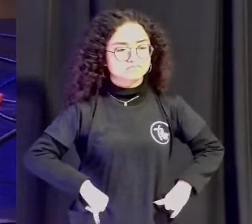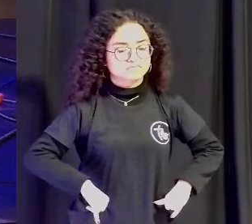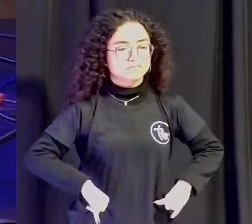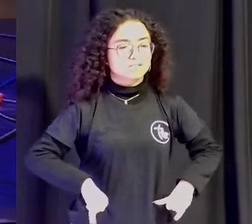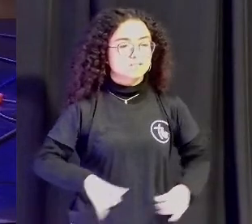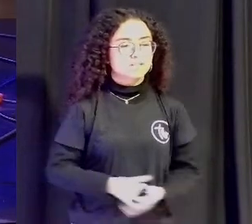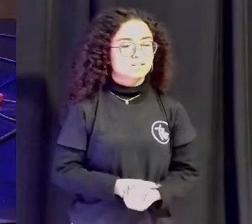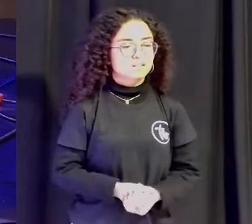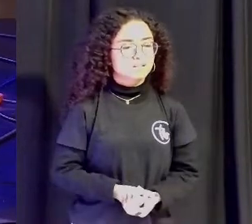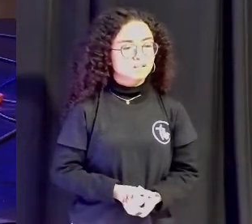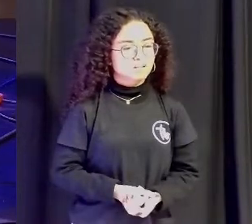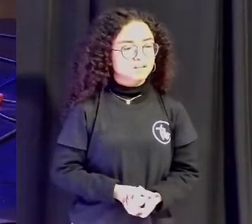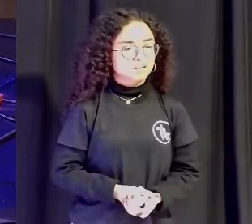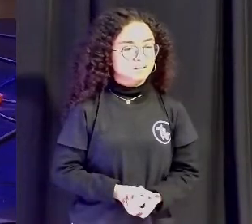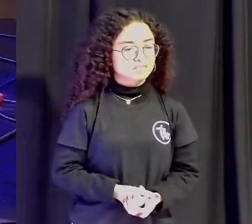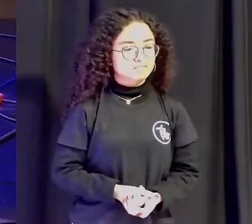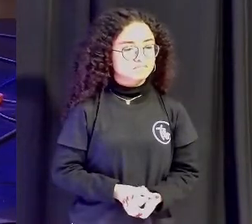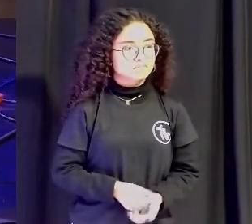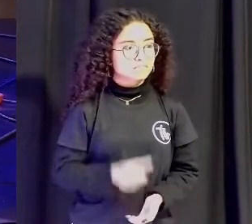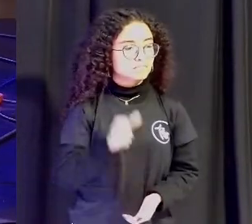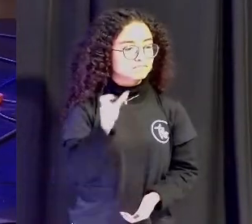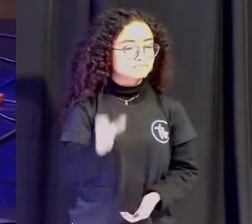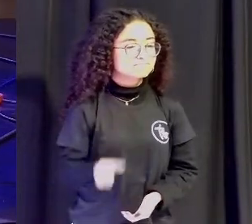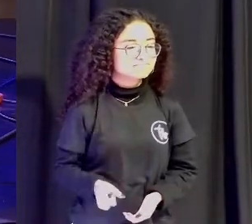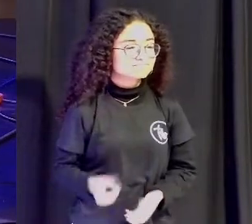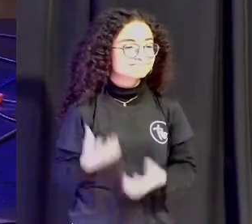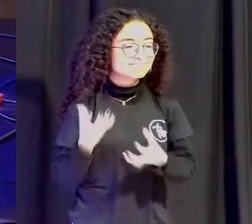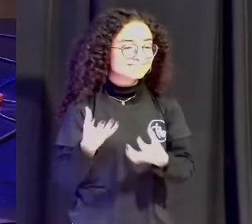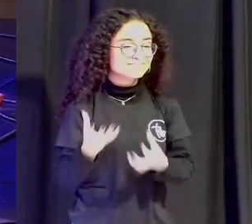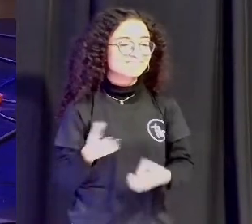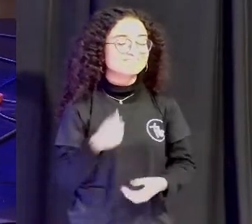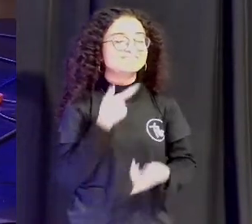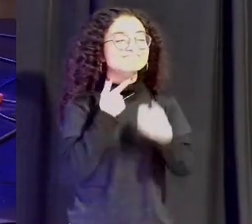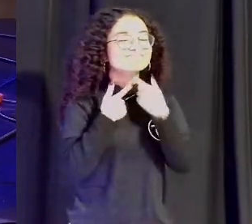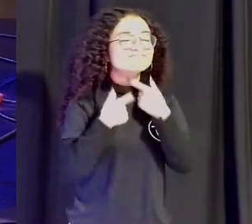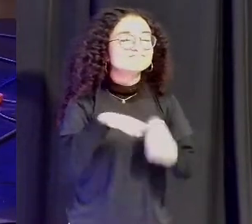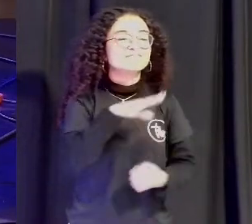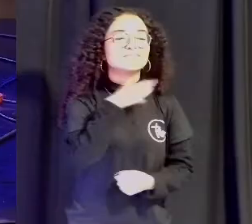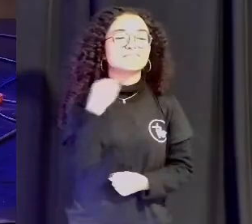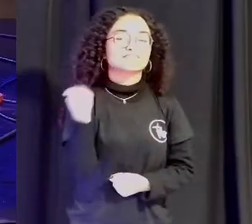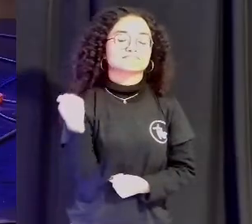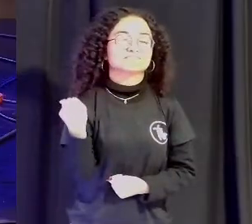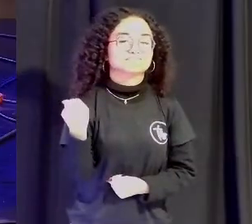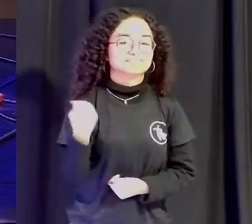delas estão maquinando tirar a própria vida.